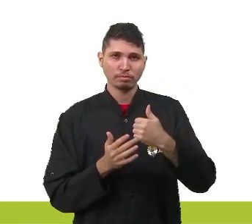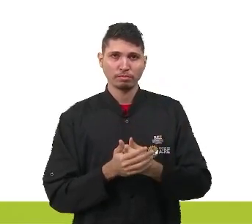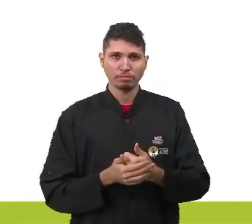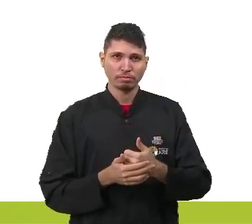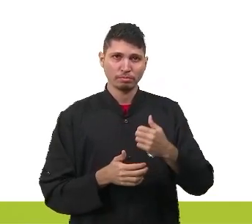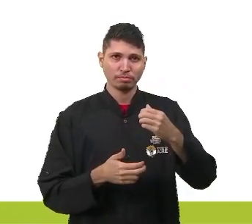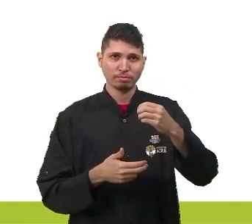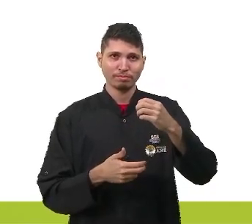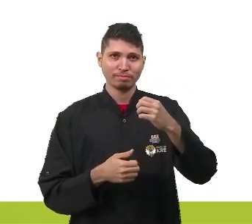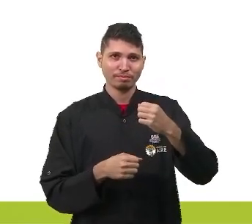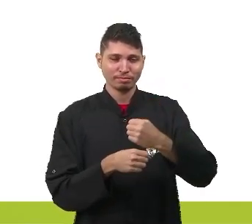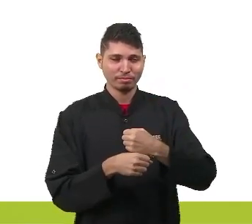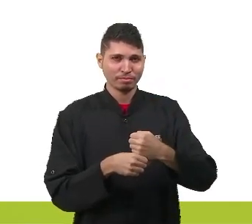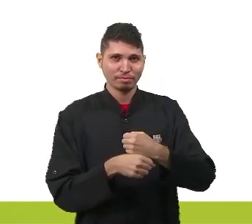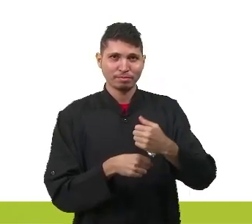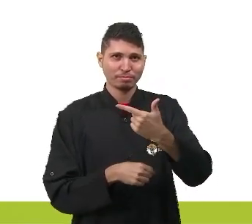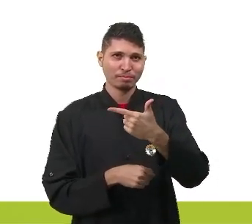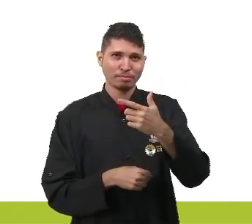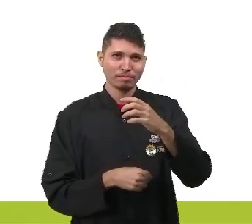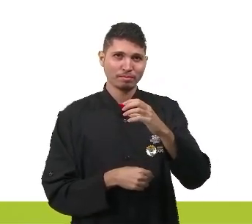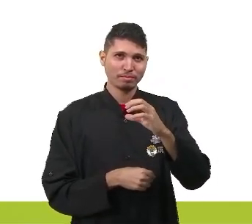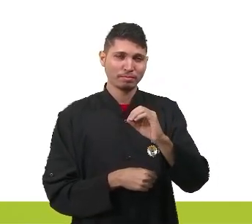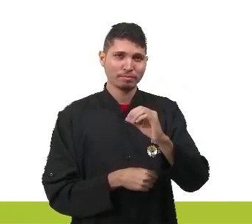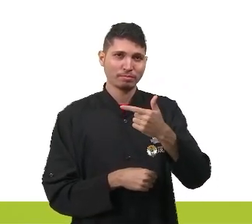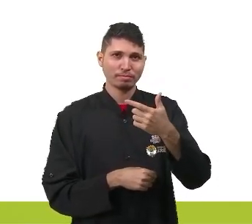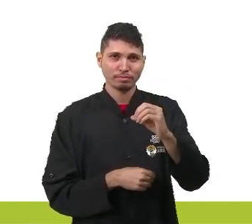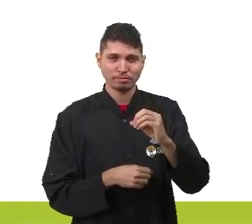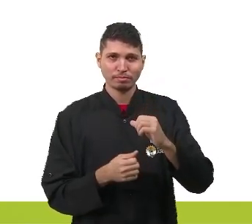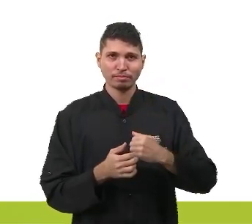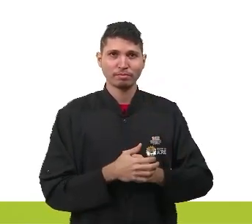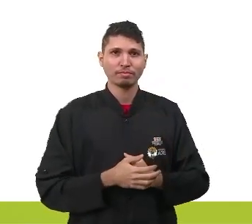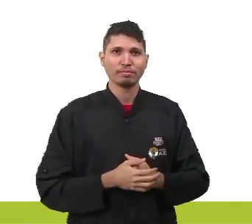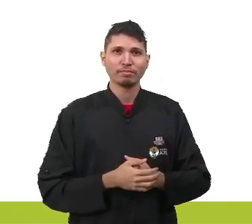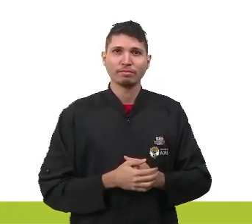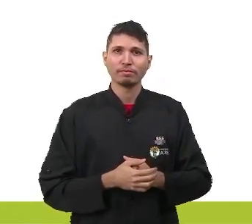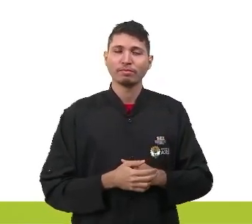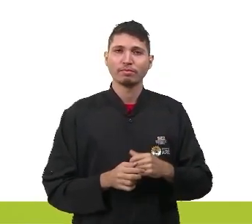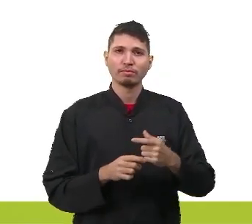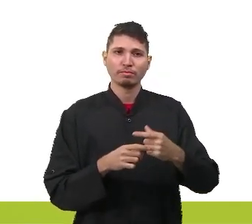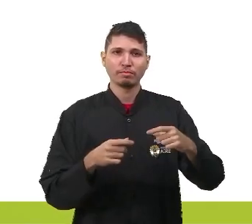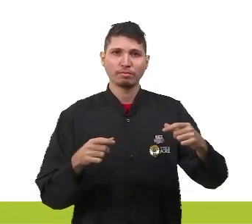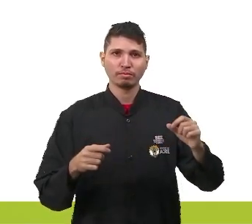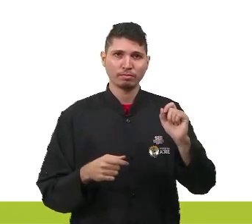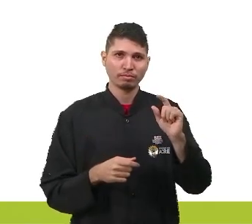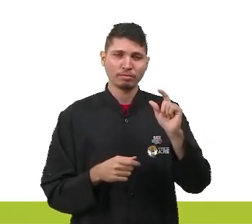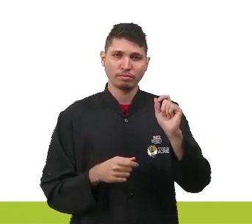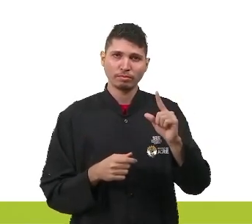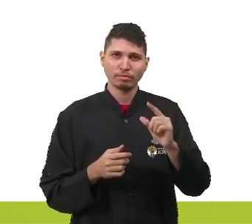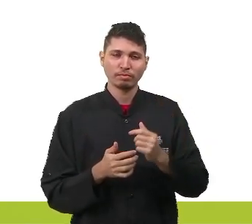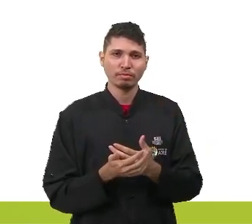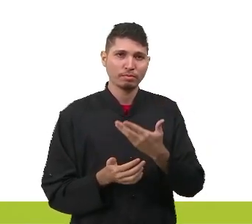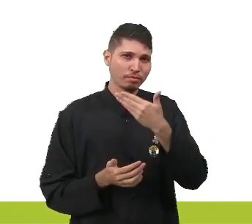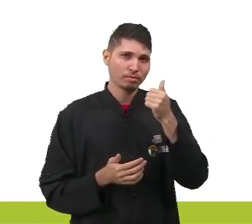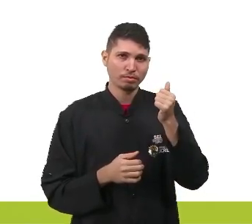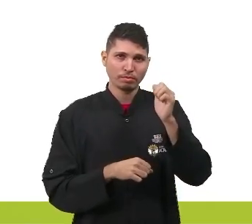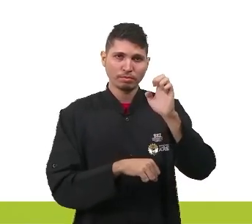questão 58. A centralização econômica, o protecionismo e a expansão ultramarina engrandeceram o Estado, embora